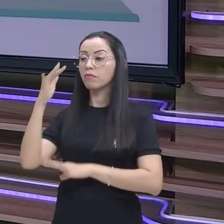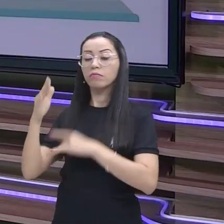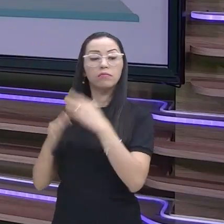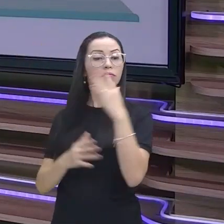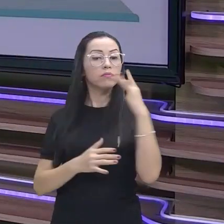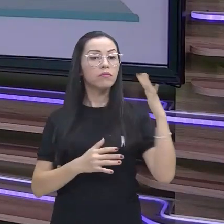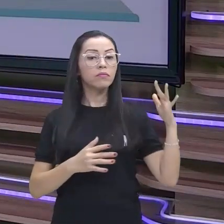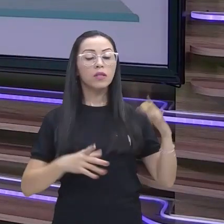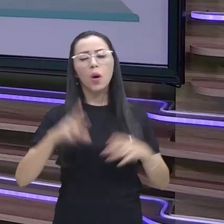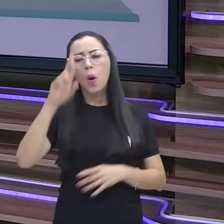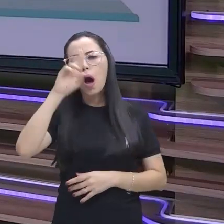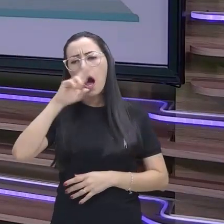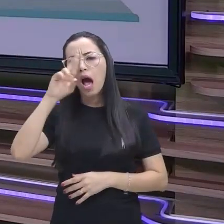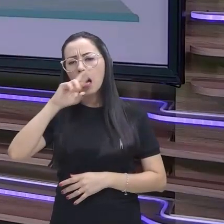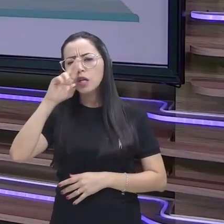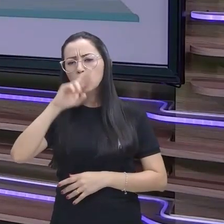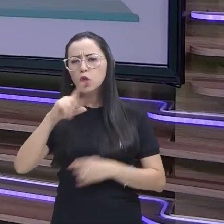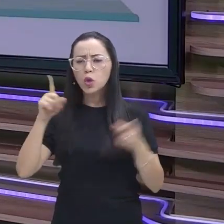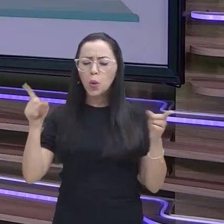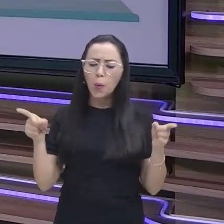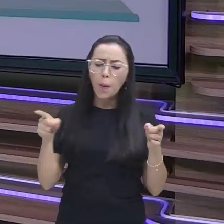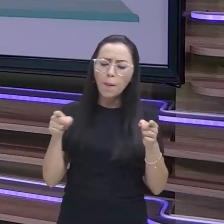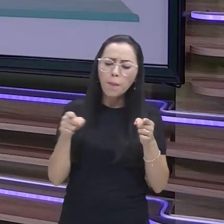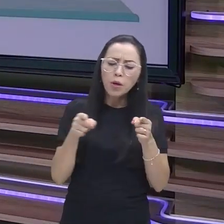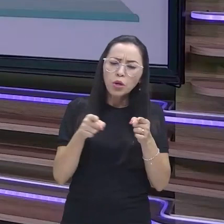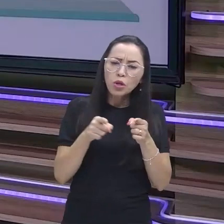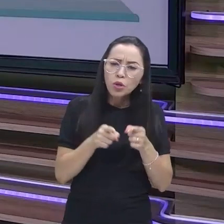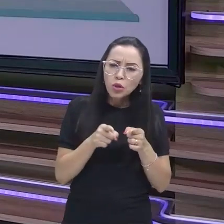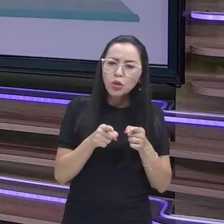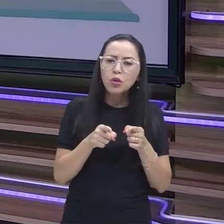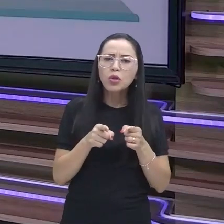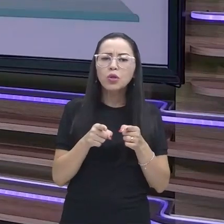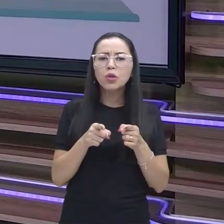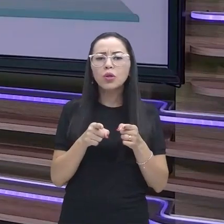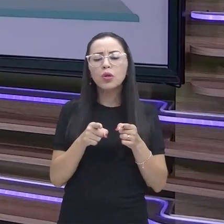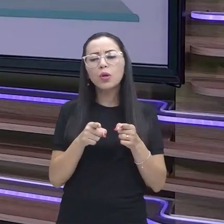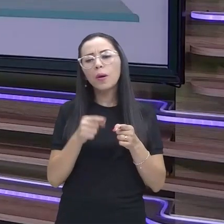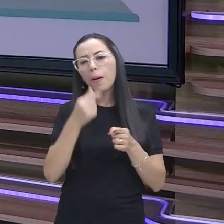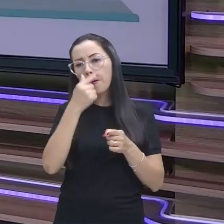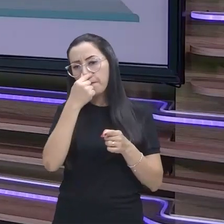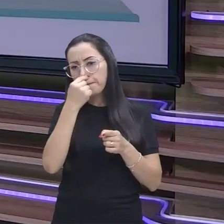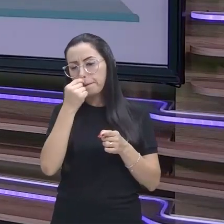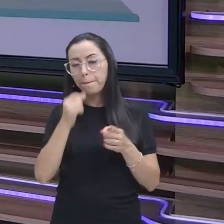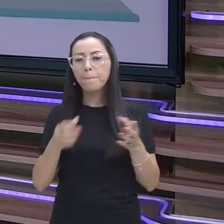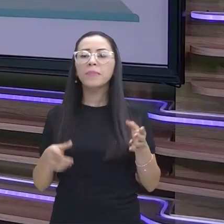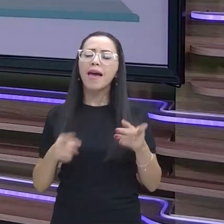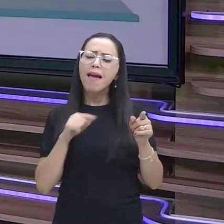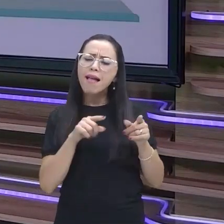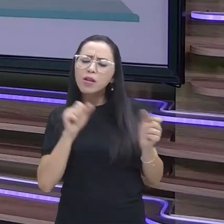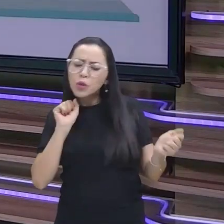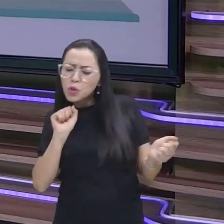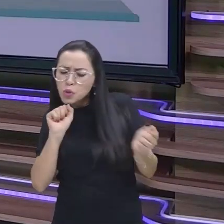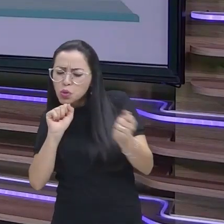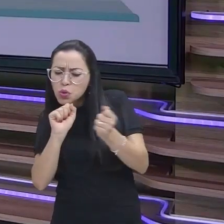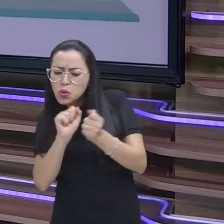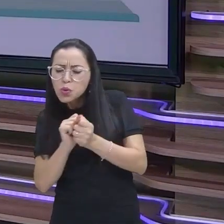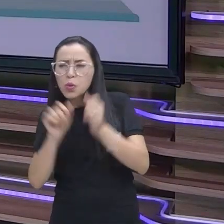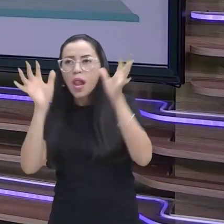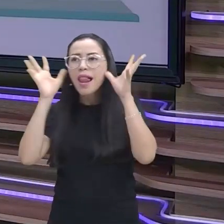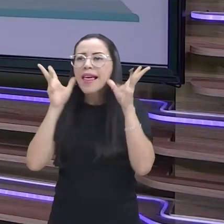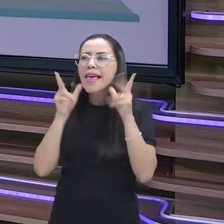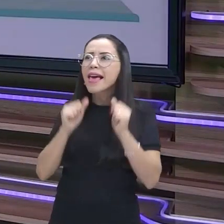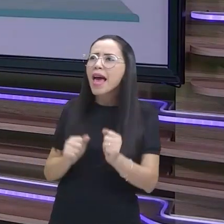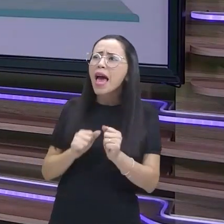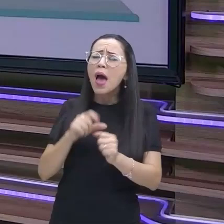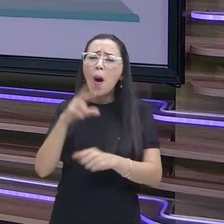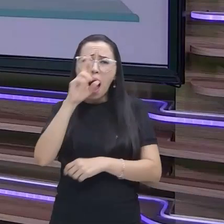ali insignificante, que foi ali para perto do leão, que ficou com medo de perder sua vida, e o leão